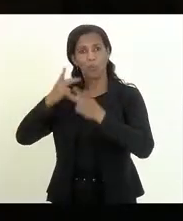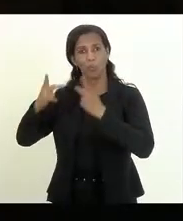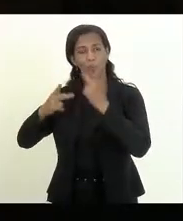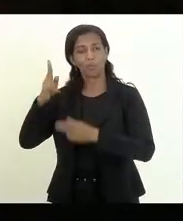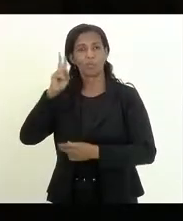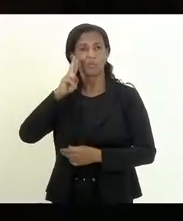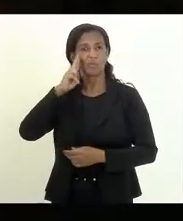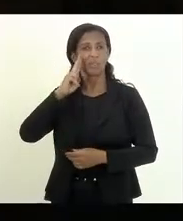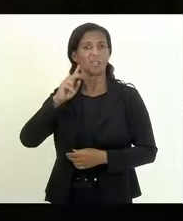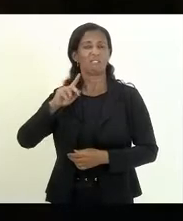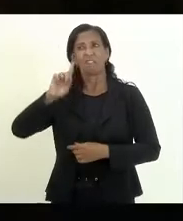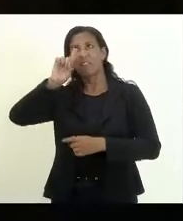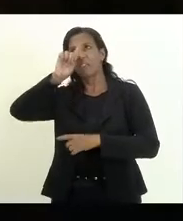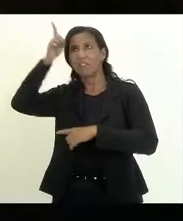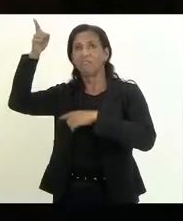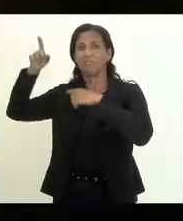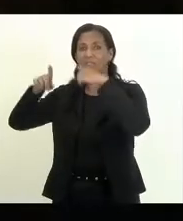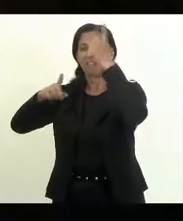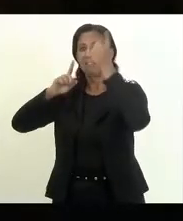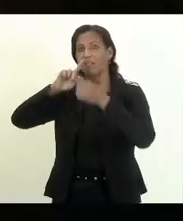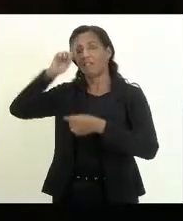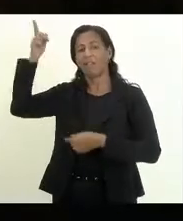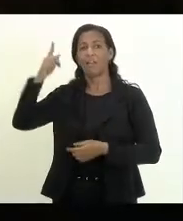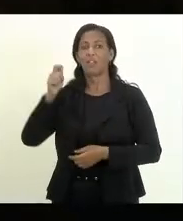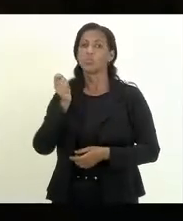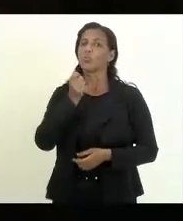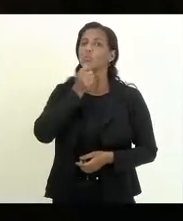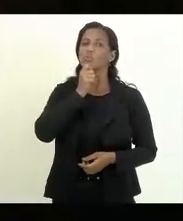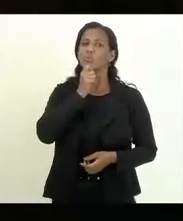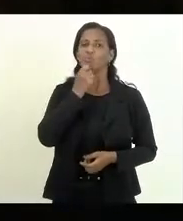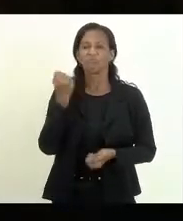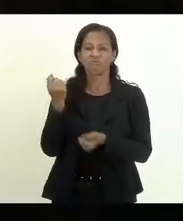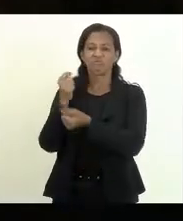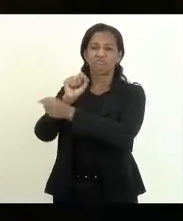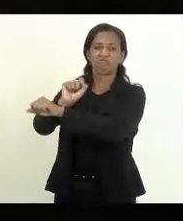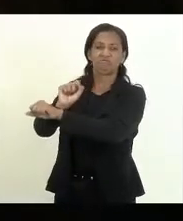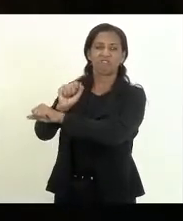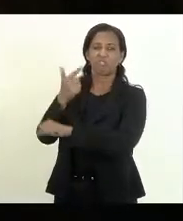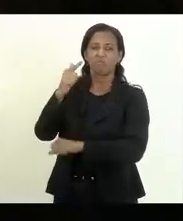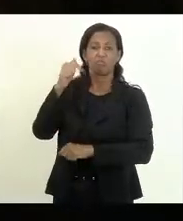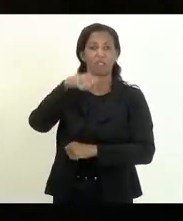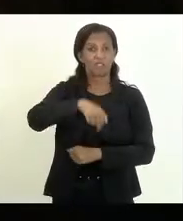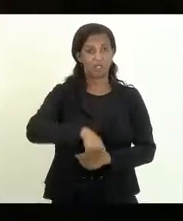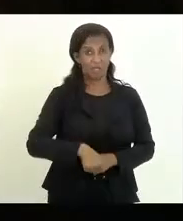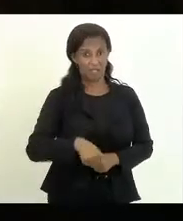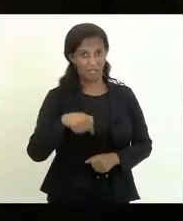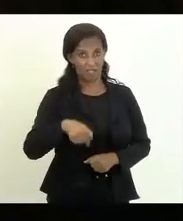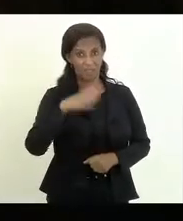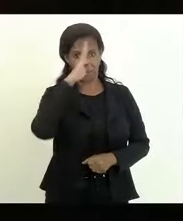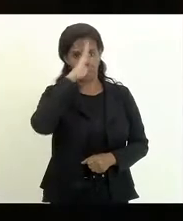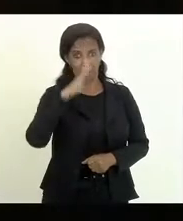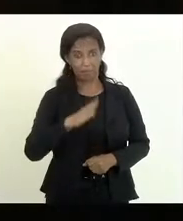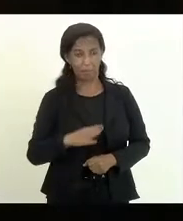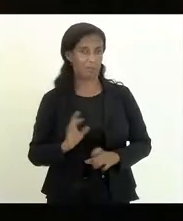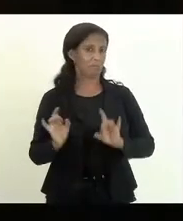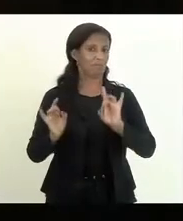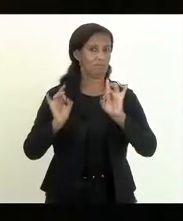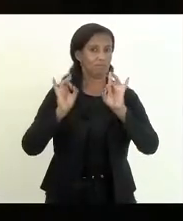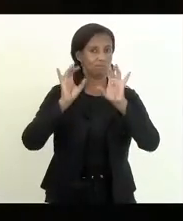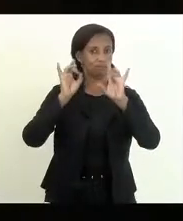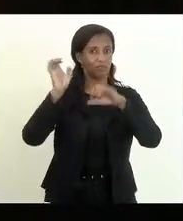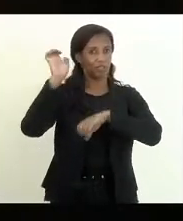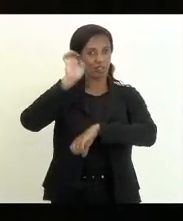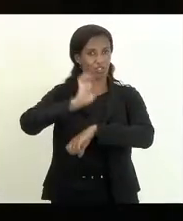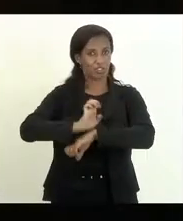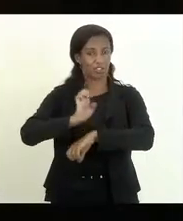que tentam inventar que não existiu a escravidão, que aqui nesse Brasil, em especial no